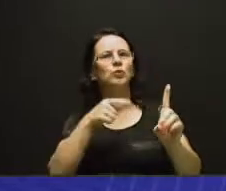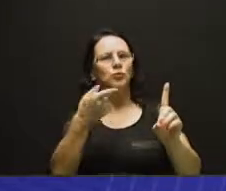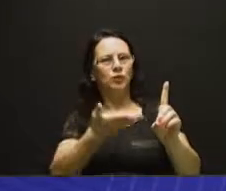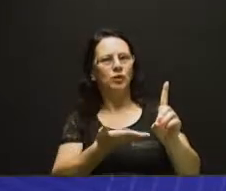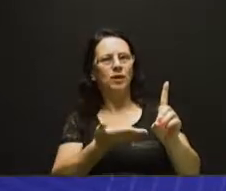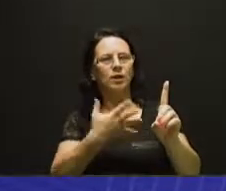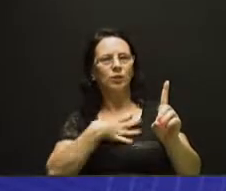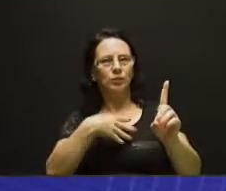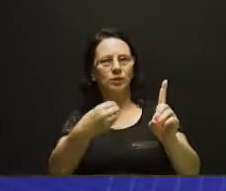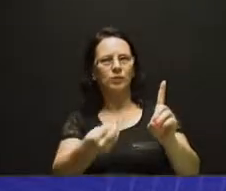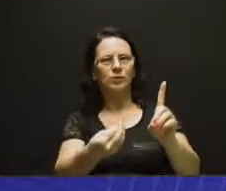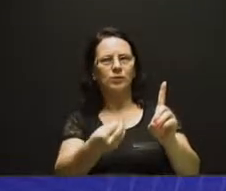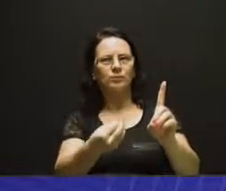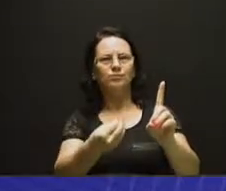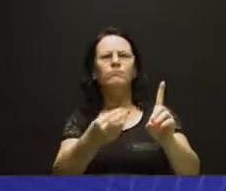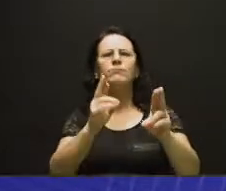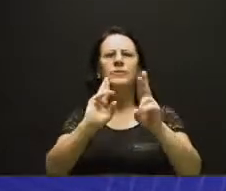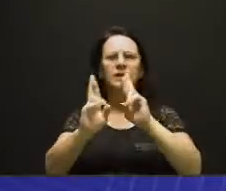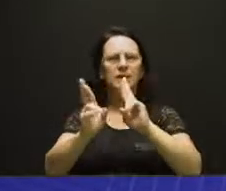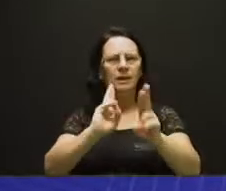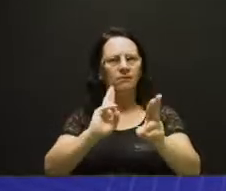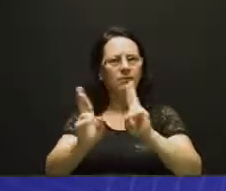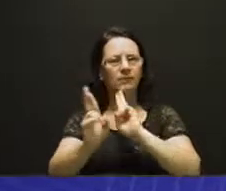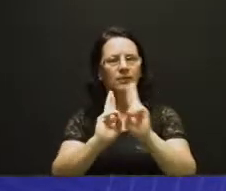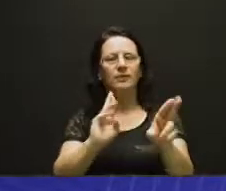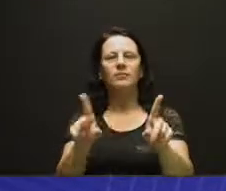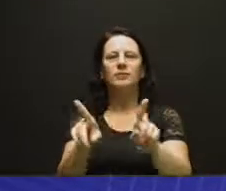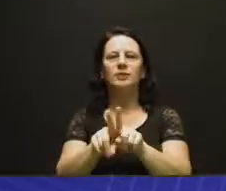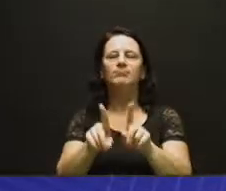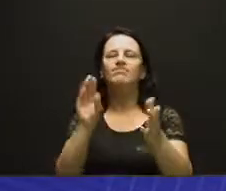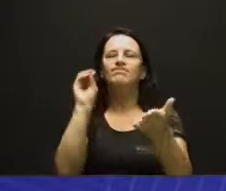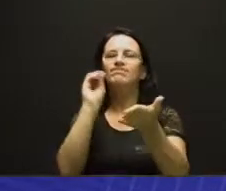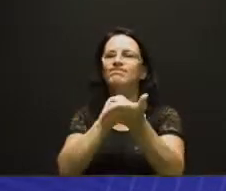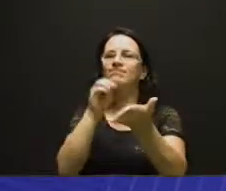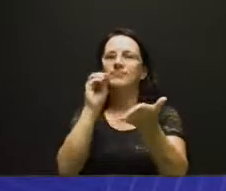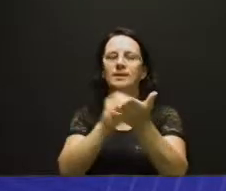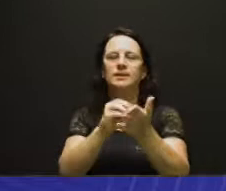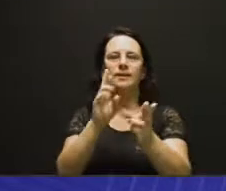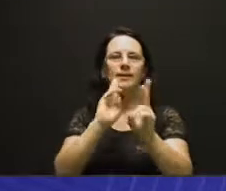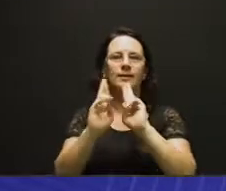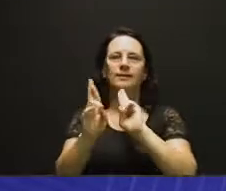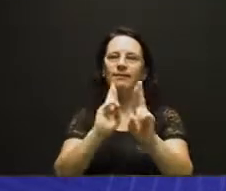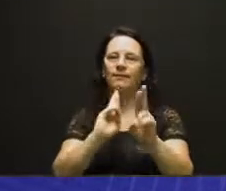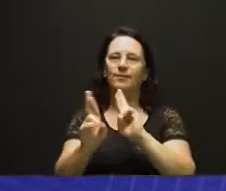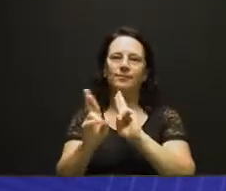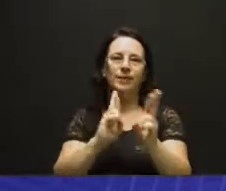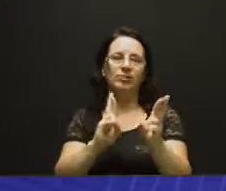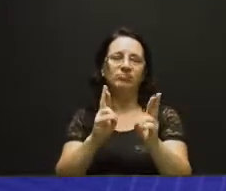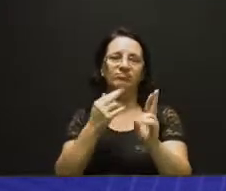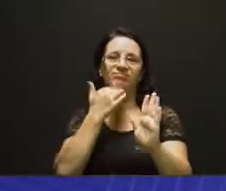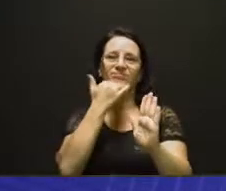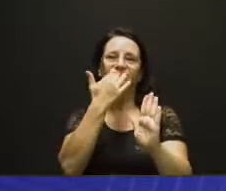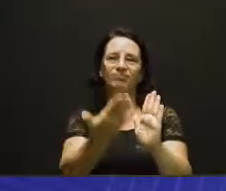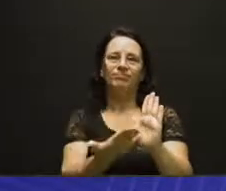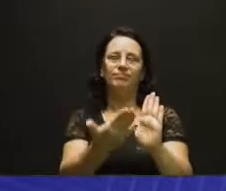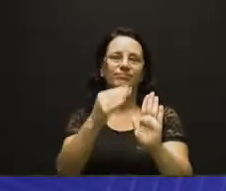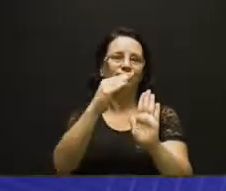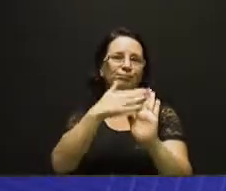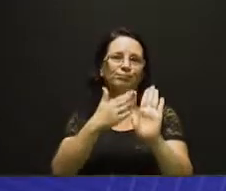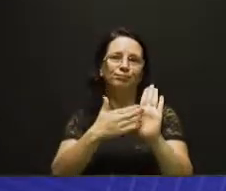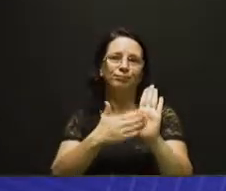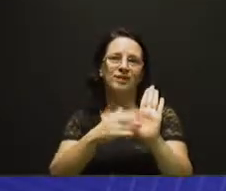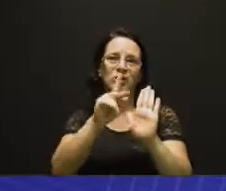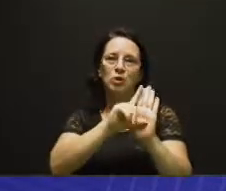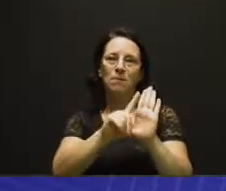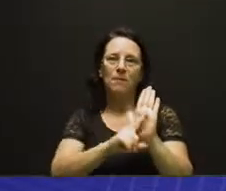e que denuncie porque sem a denúncia isso não vai valer de nada não vai sair do papel vai ser um